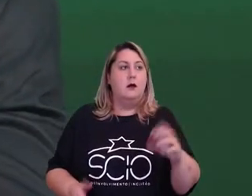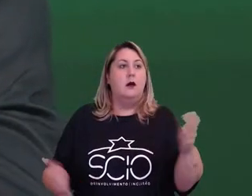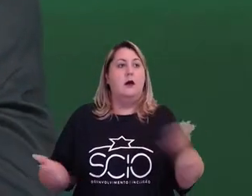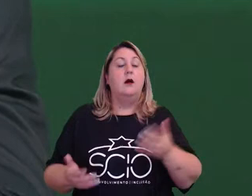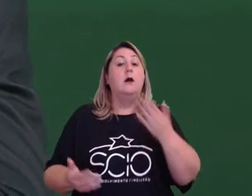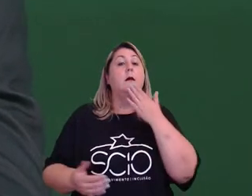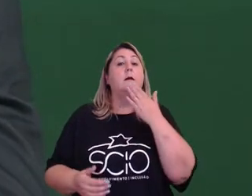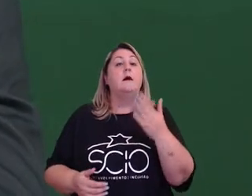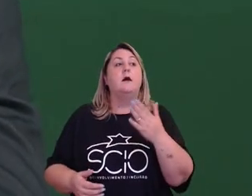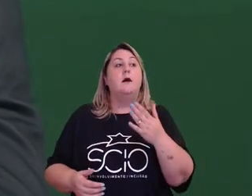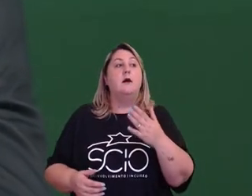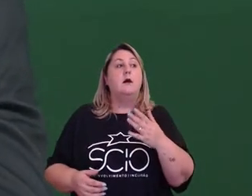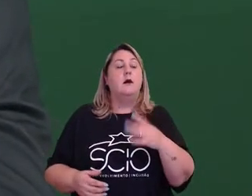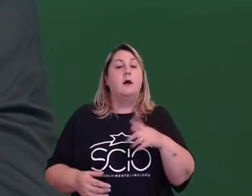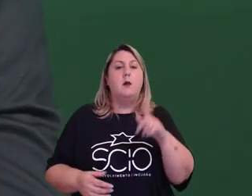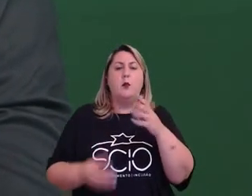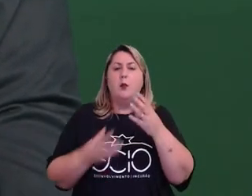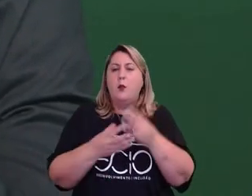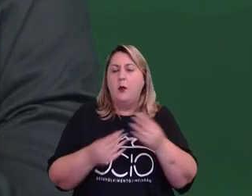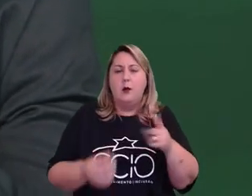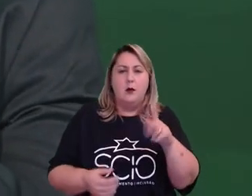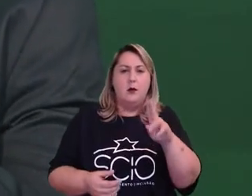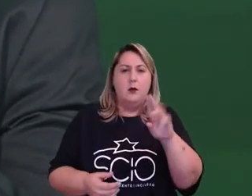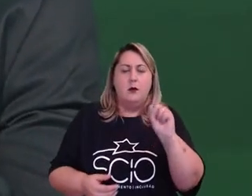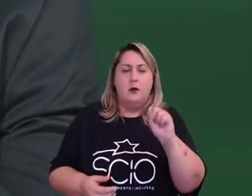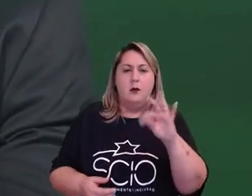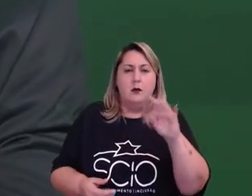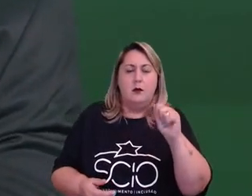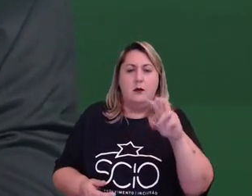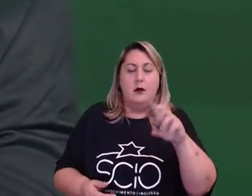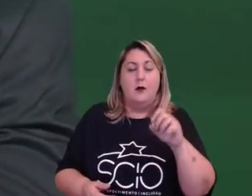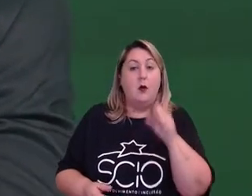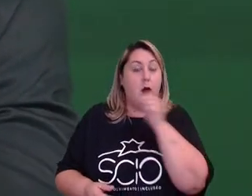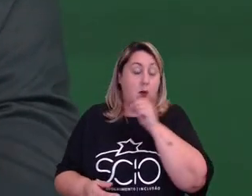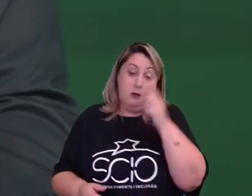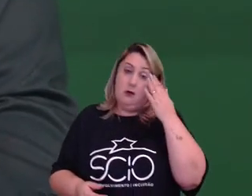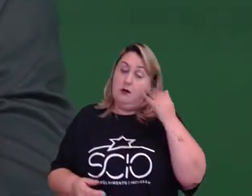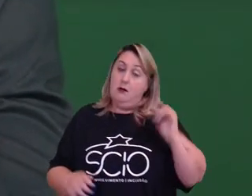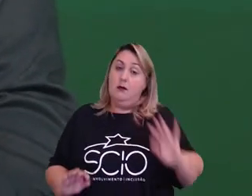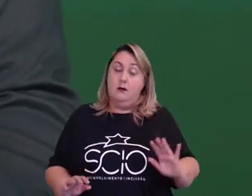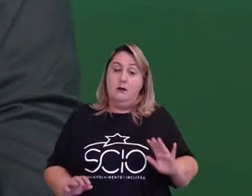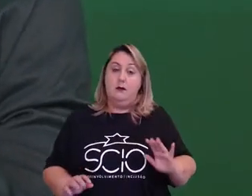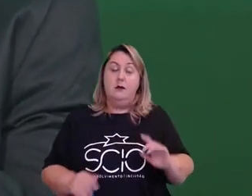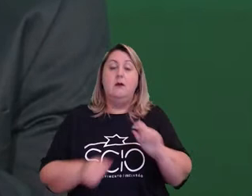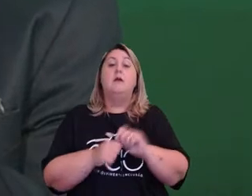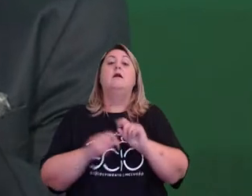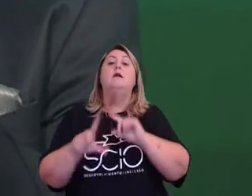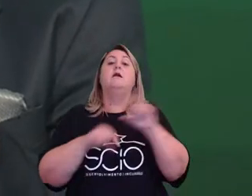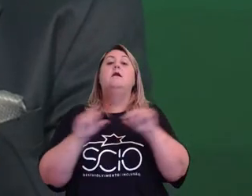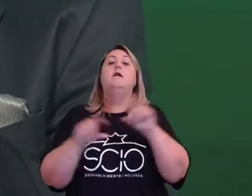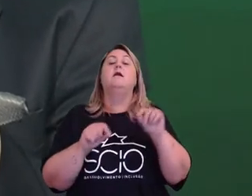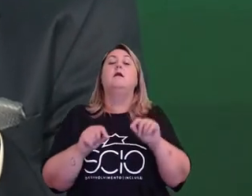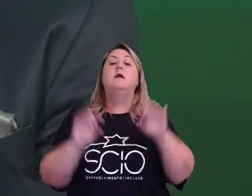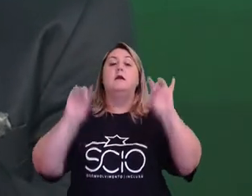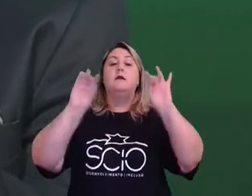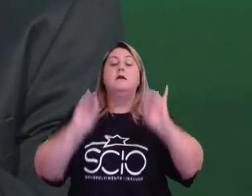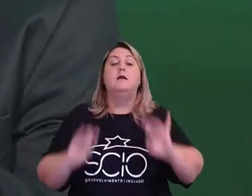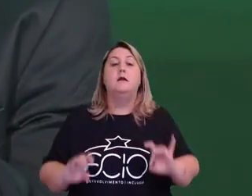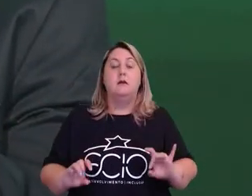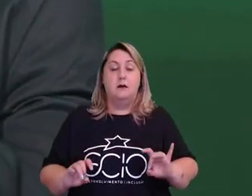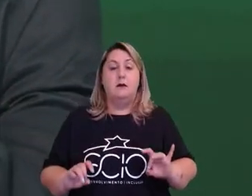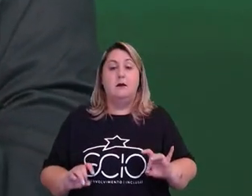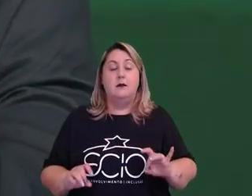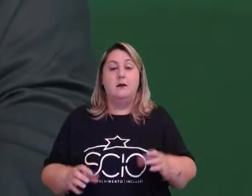a galera está pedindo muito Gustavo Lima. Vou deixar por conta do Roger Flores, então, para ele fazer uma seleção especial